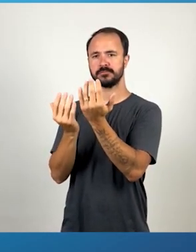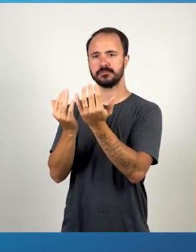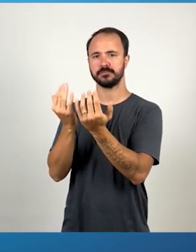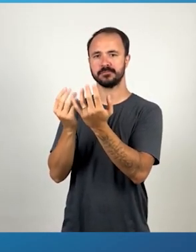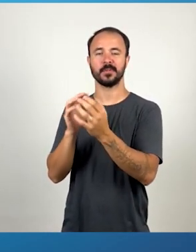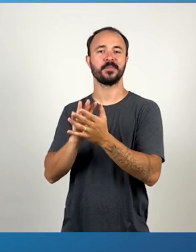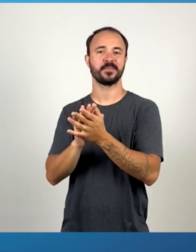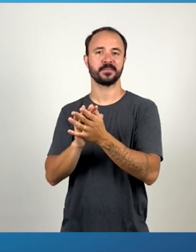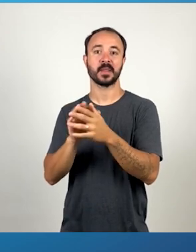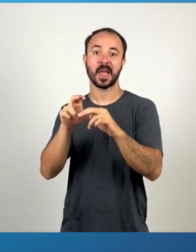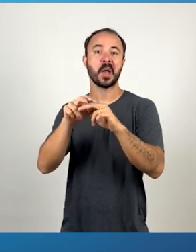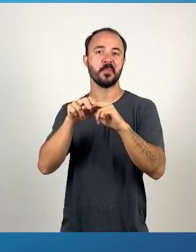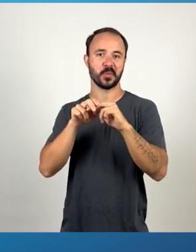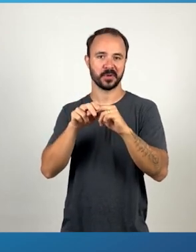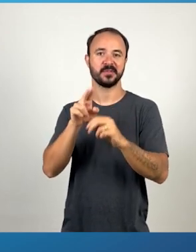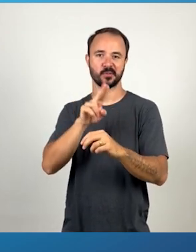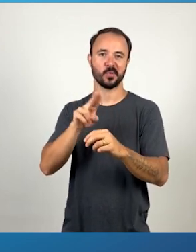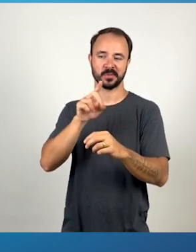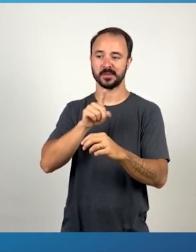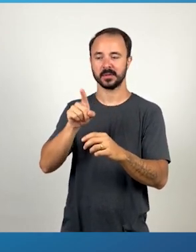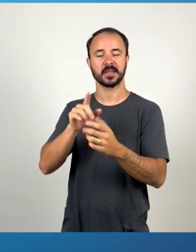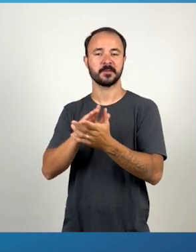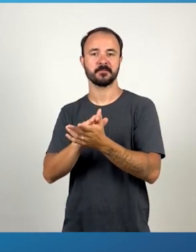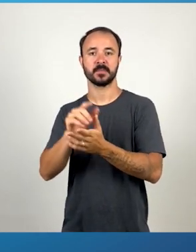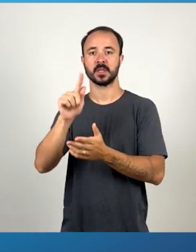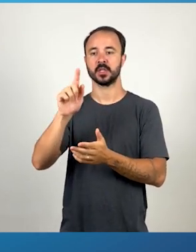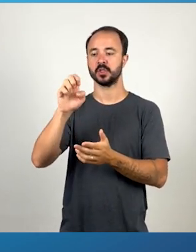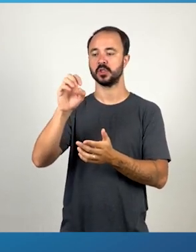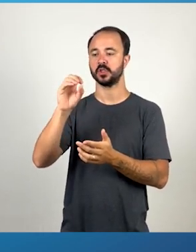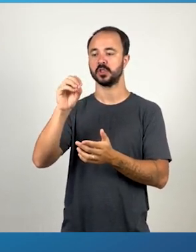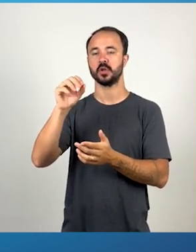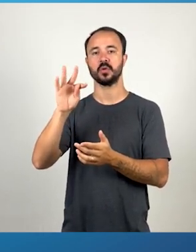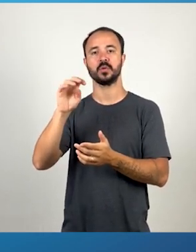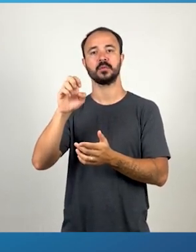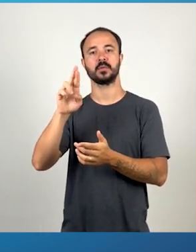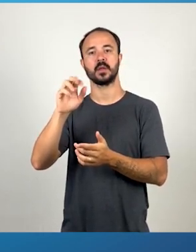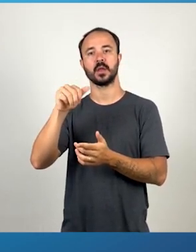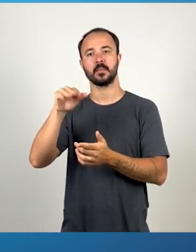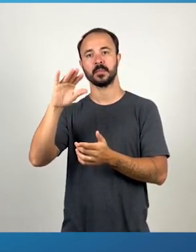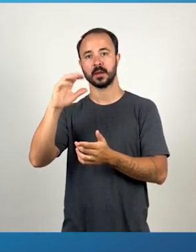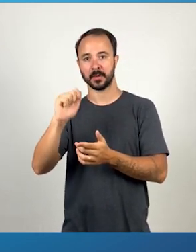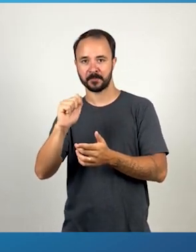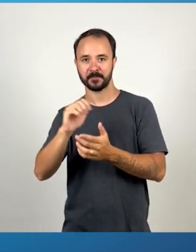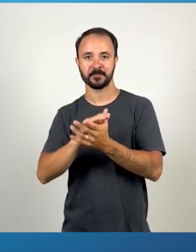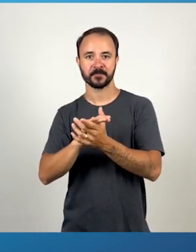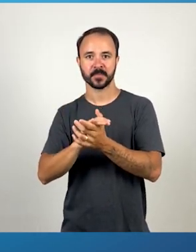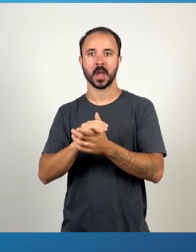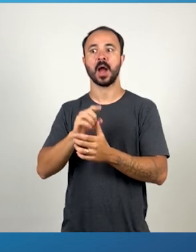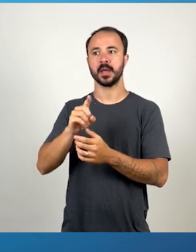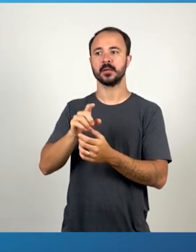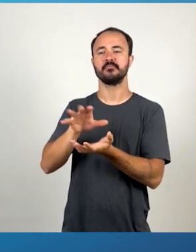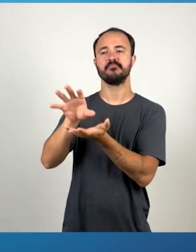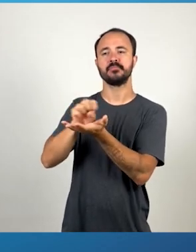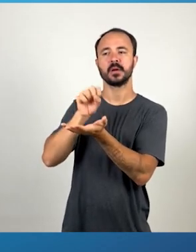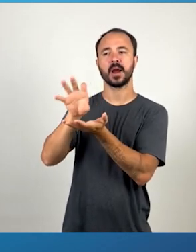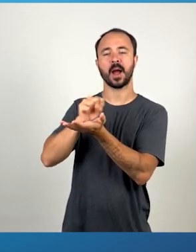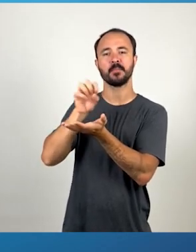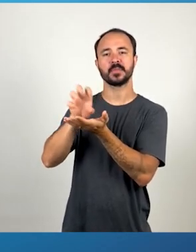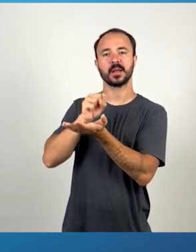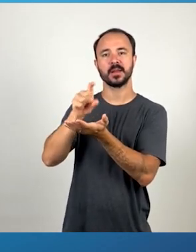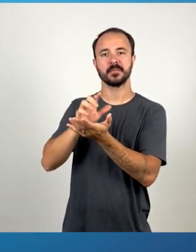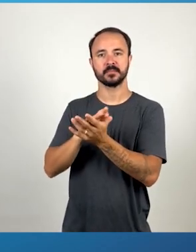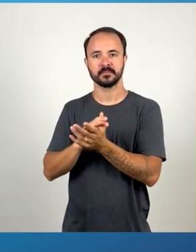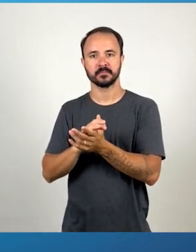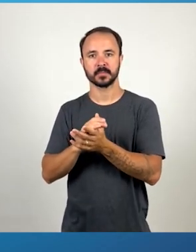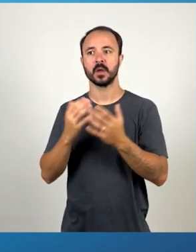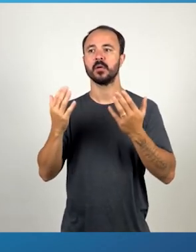termo geotérmica. Diante disso, esse vapor, ele é captado, vapor de água do interior da Terra, e isso faz com que